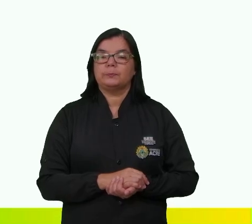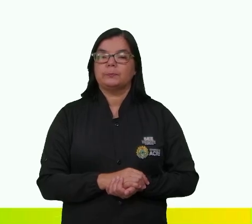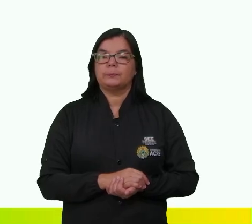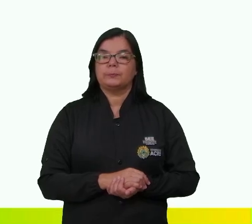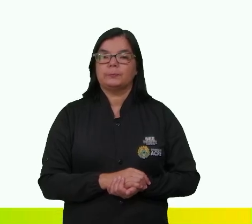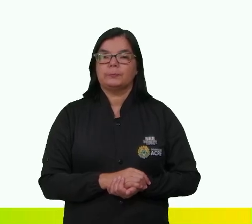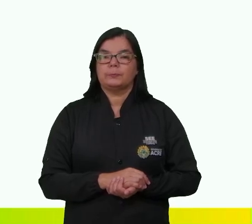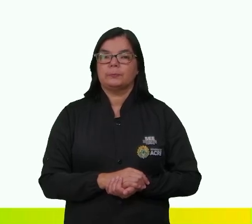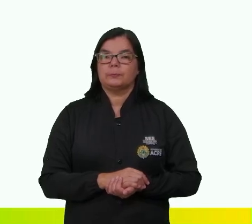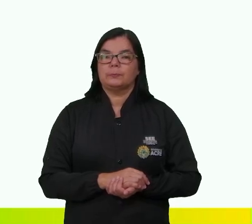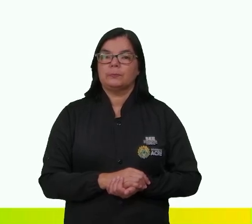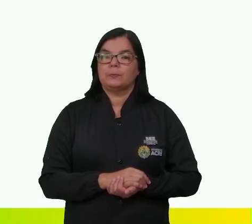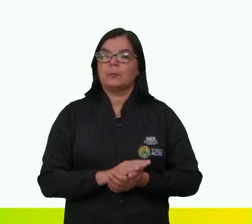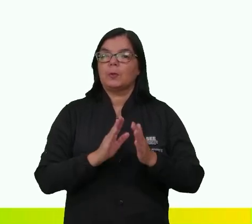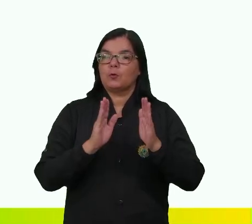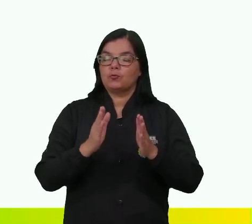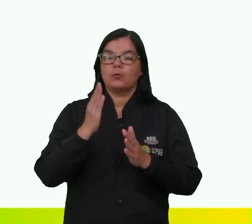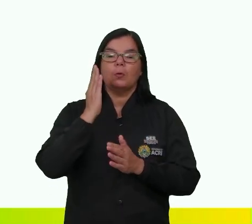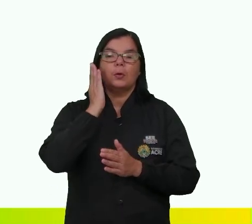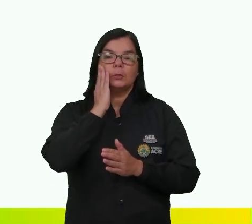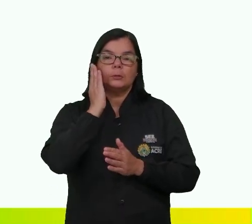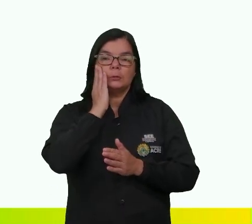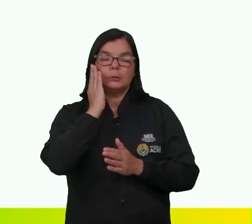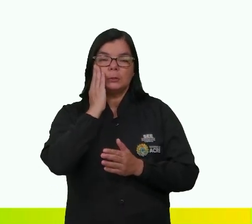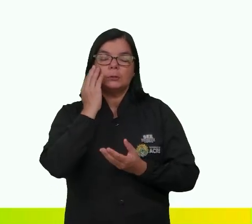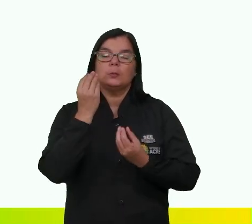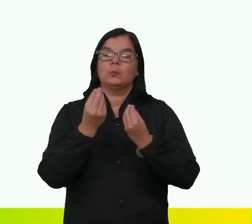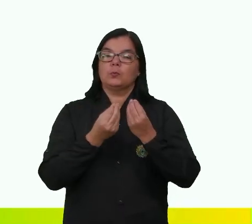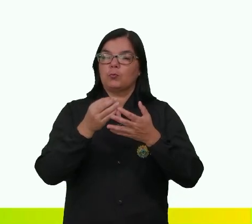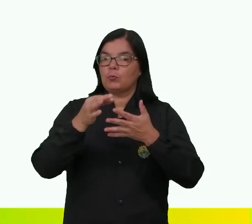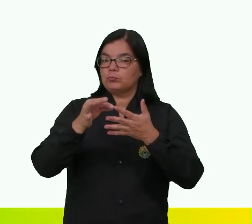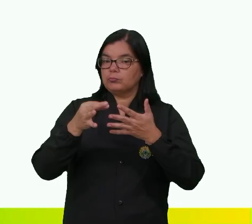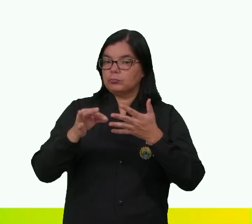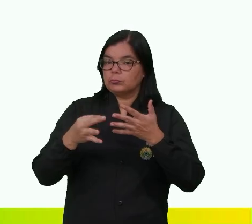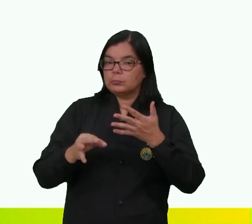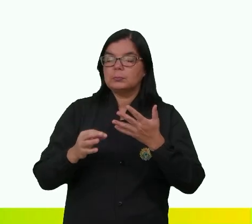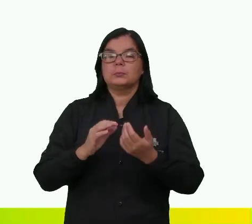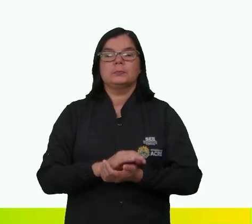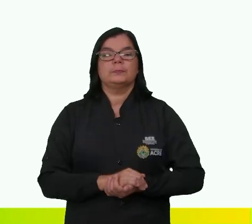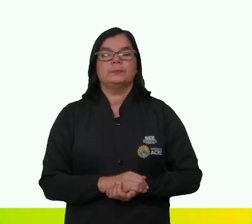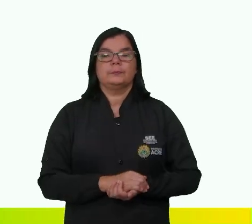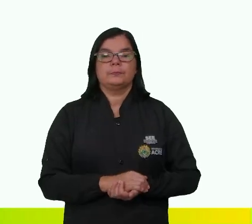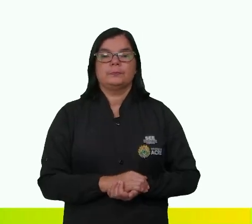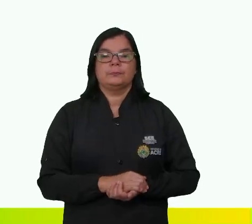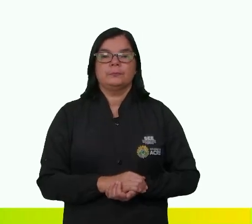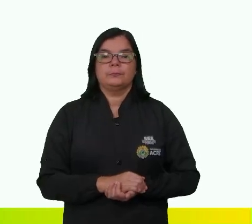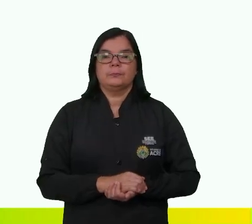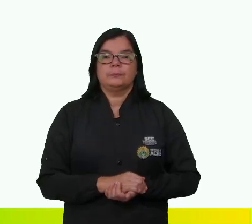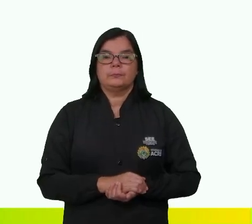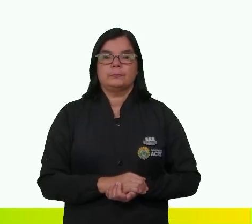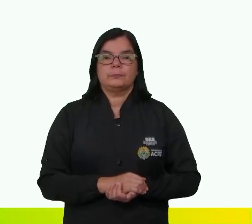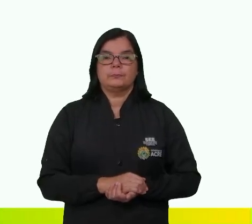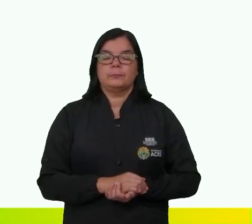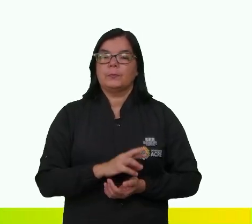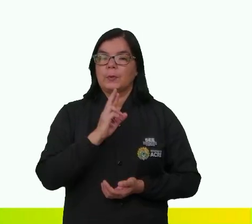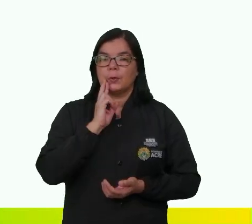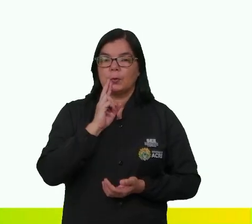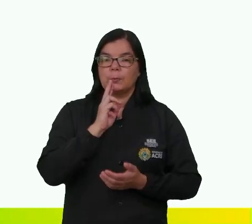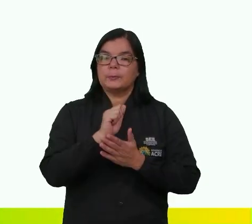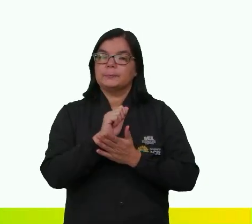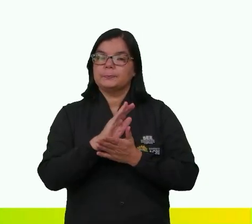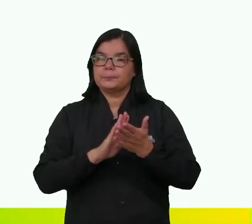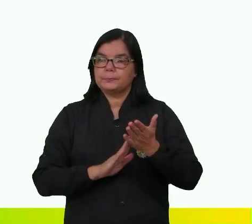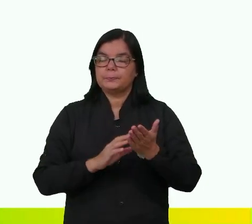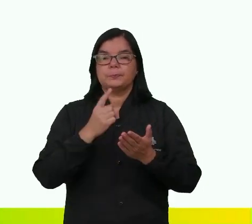nós entendemos os elementos da parábola, da função quadrática, então vamos resolver